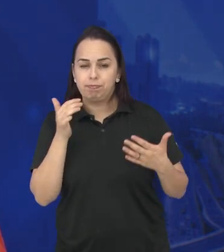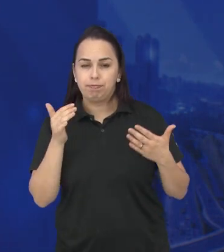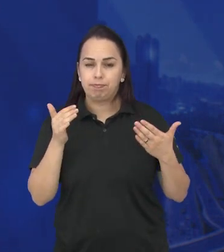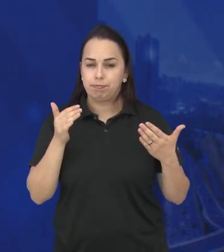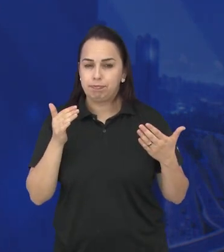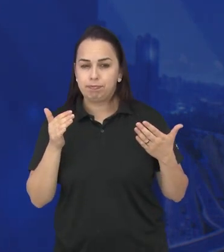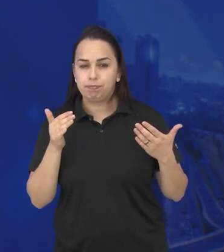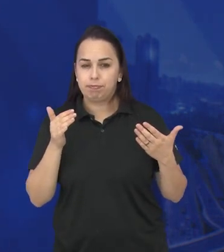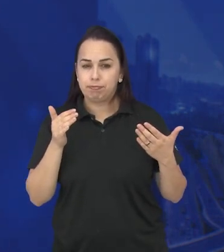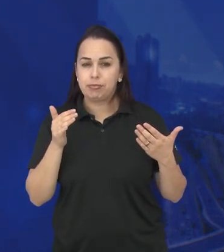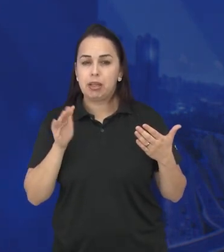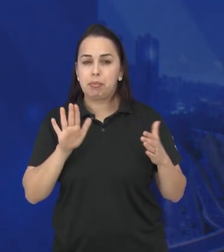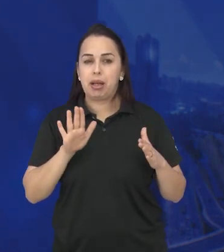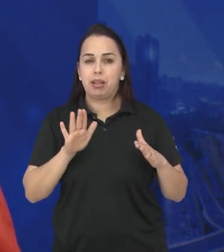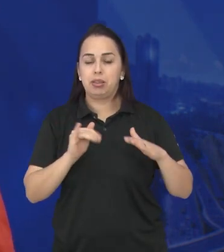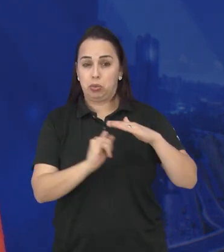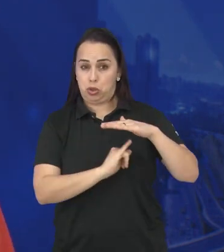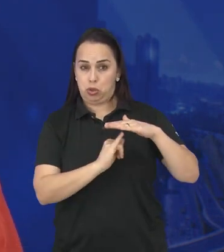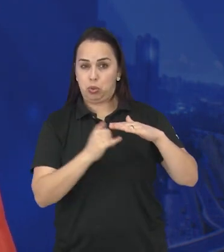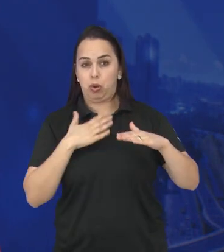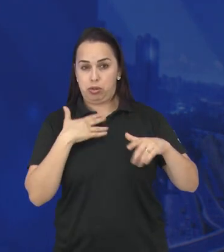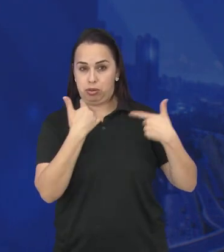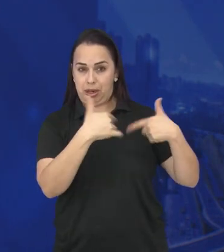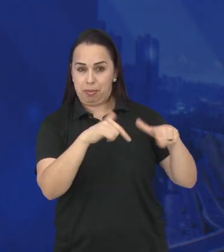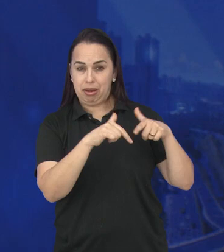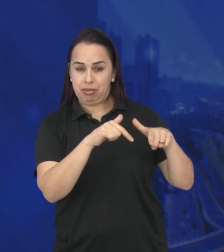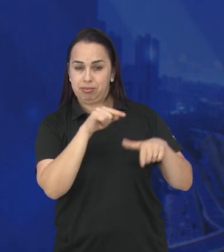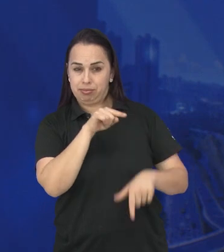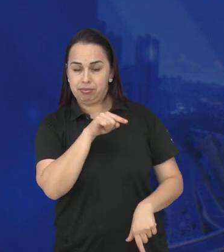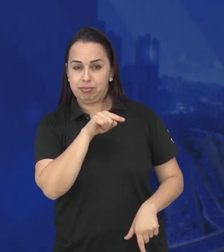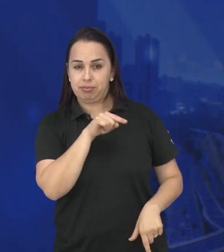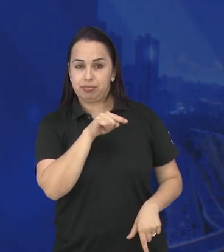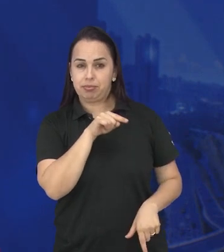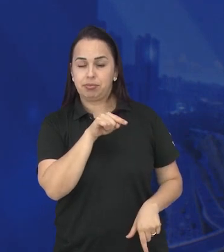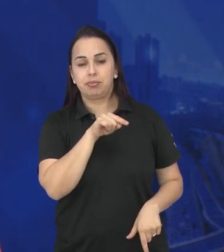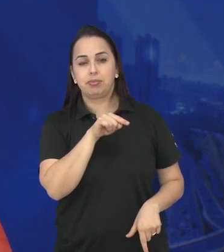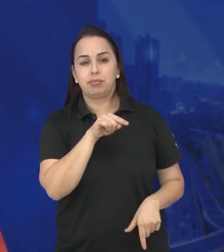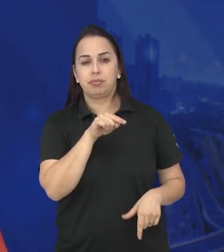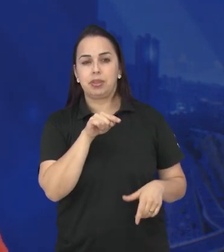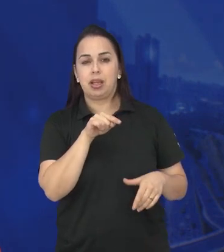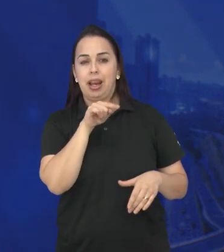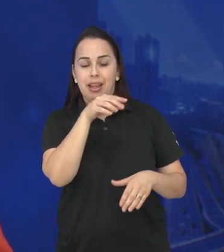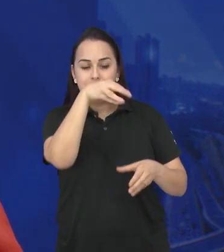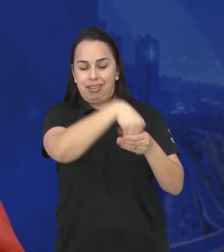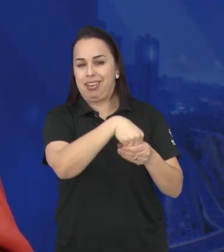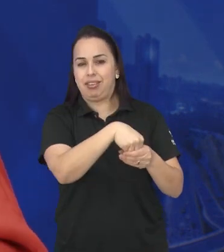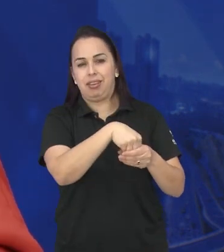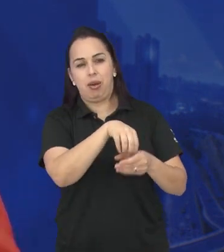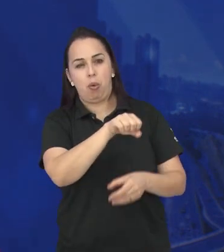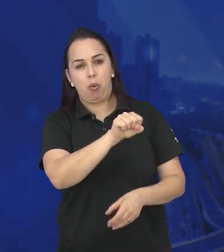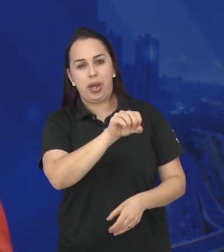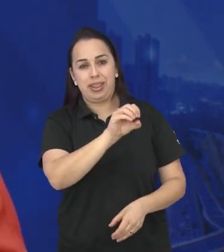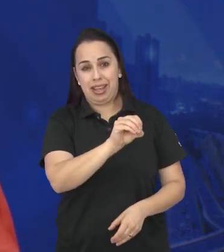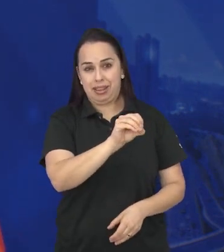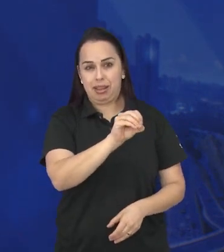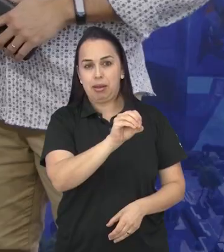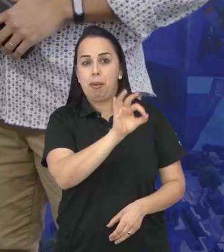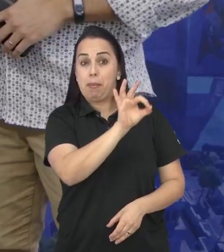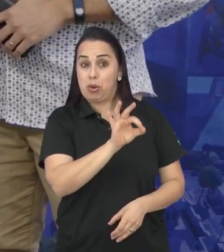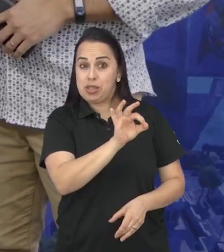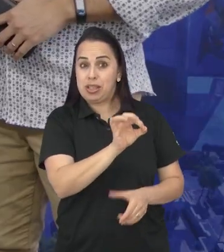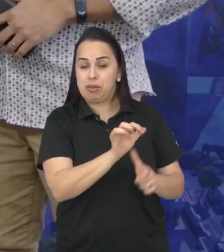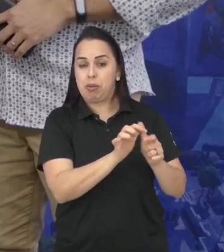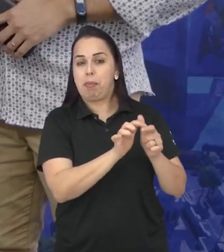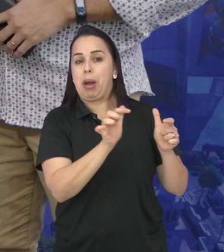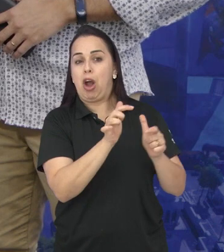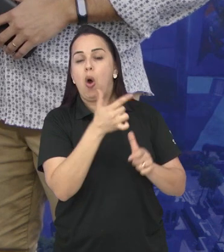proporção também, e no instituto onde eu trabalho, a proporção de mulheres e homens é 80-20.